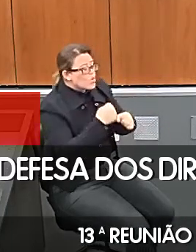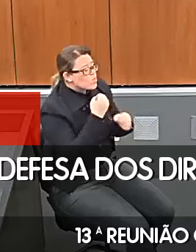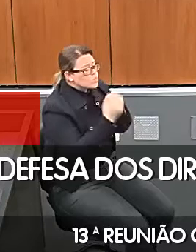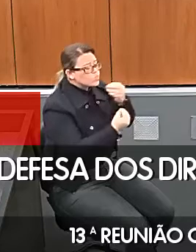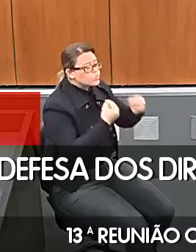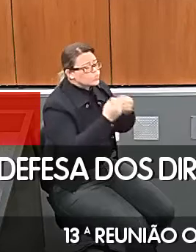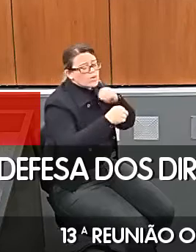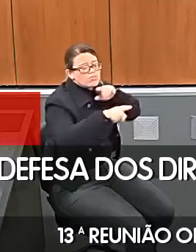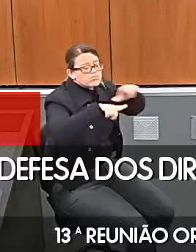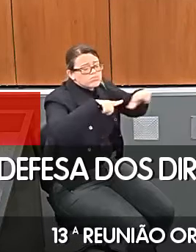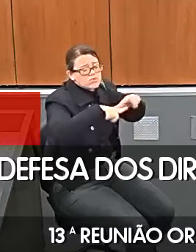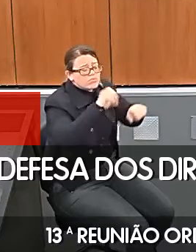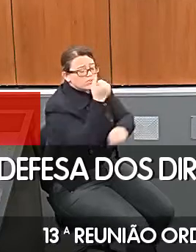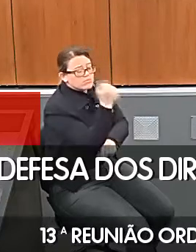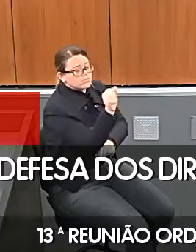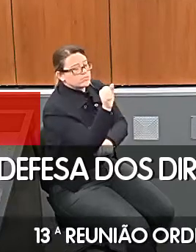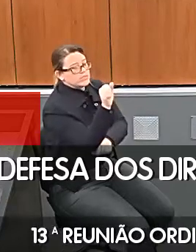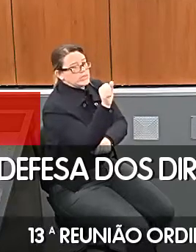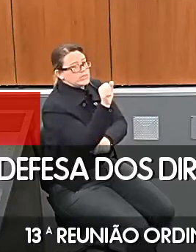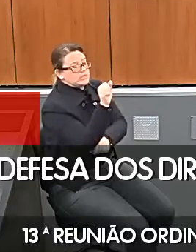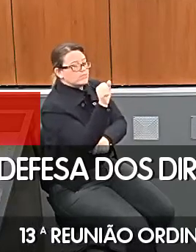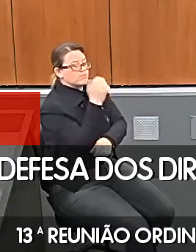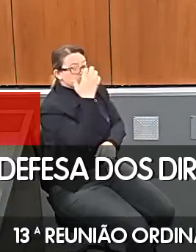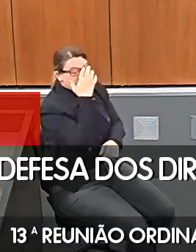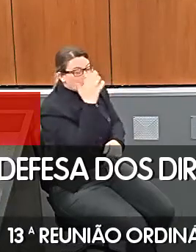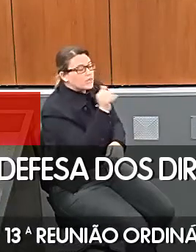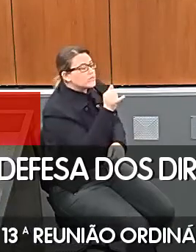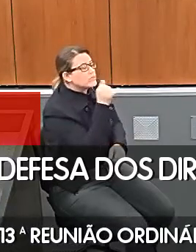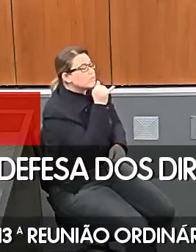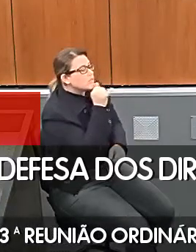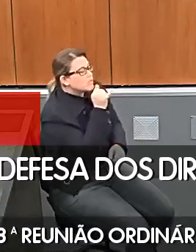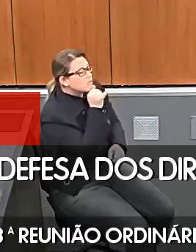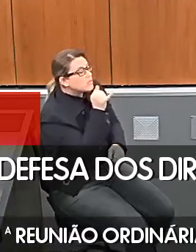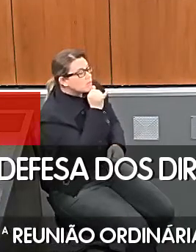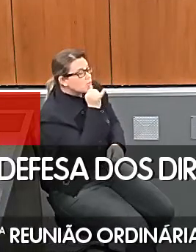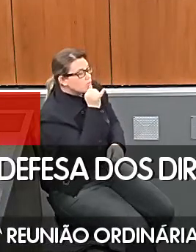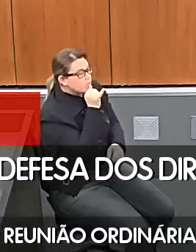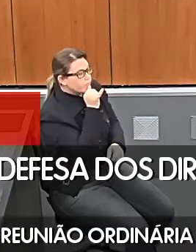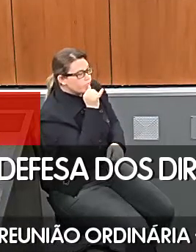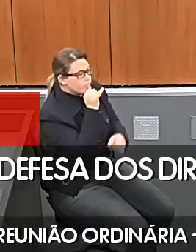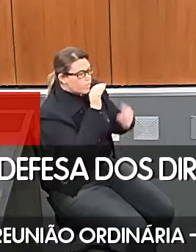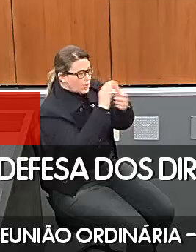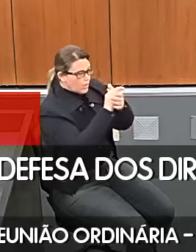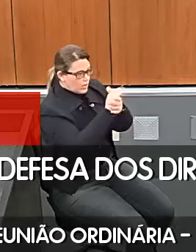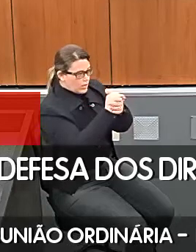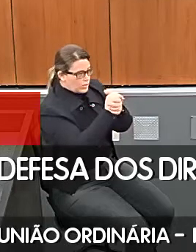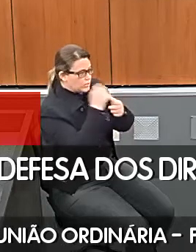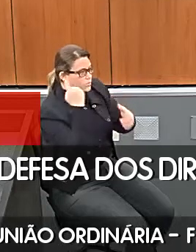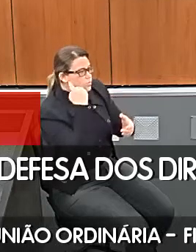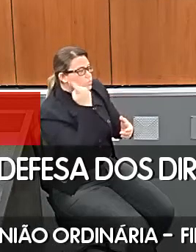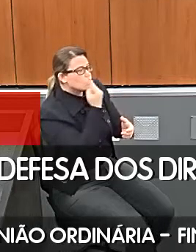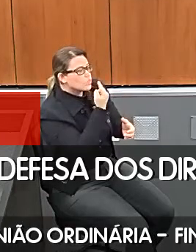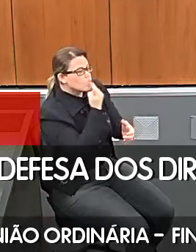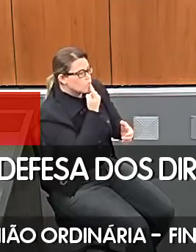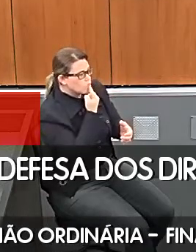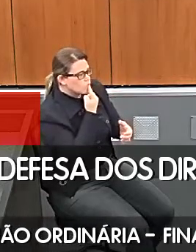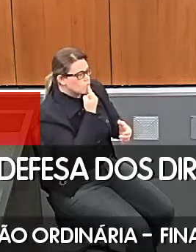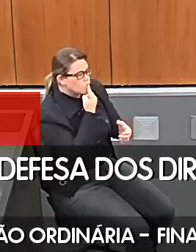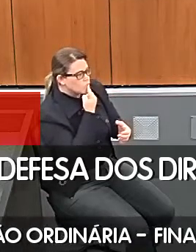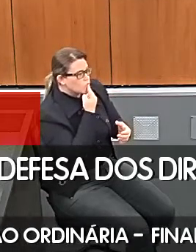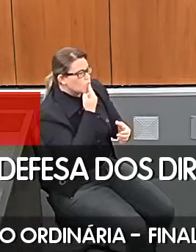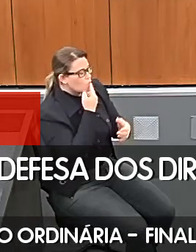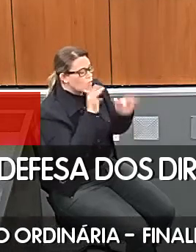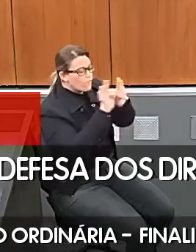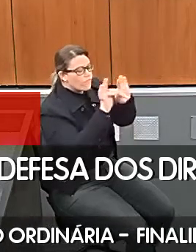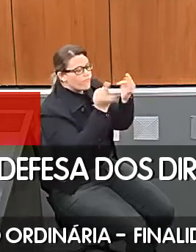surdo. Um exemplo, nós temos um casal de surdos que não tem nenhum parente lá dentro da cidade. E